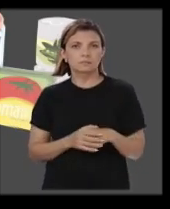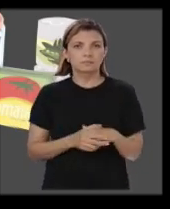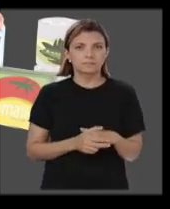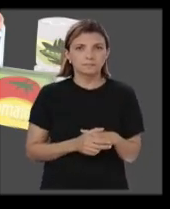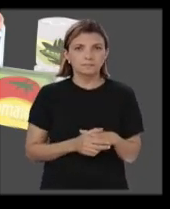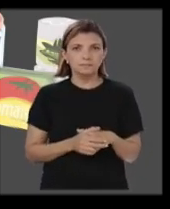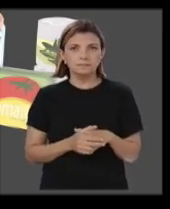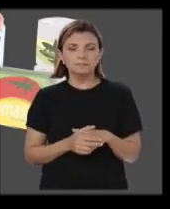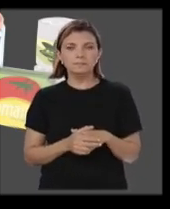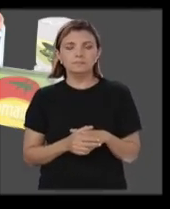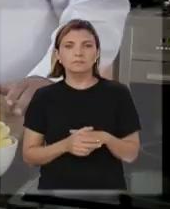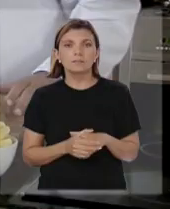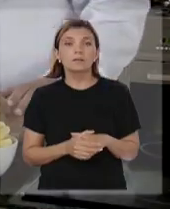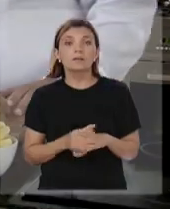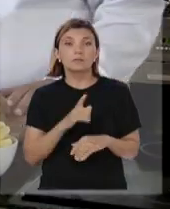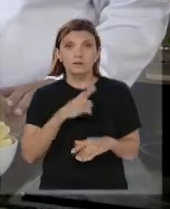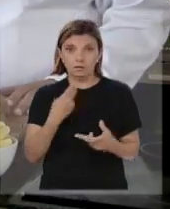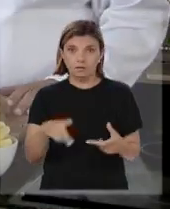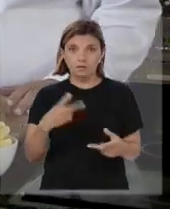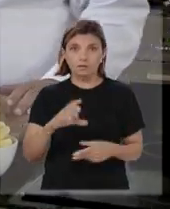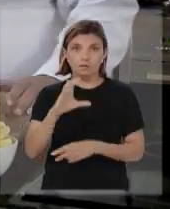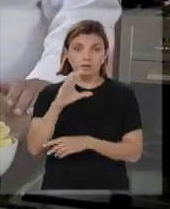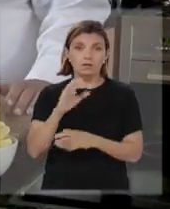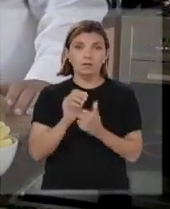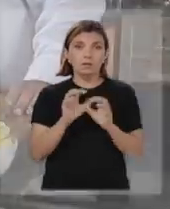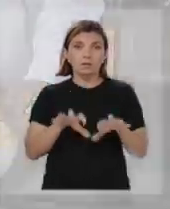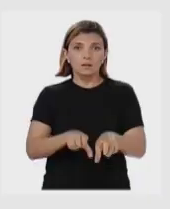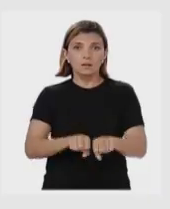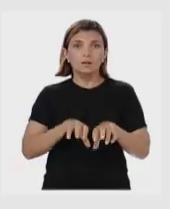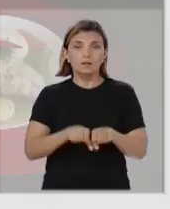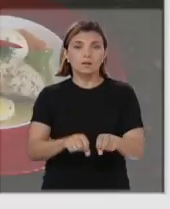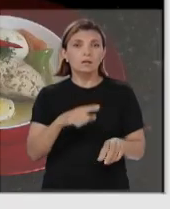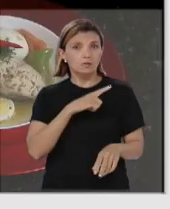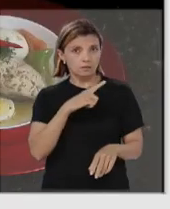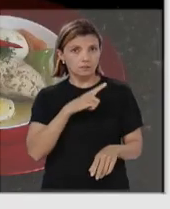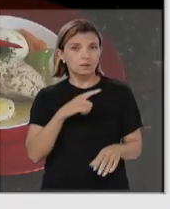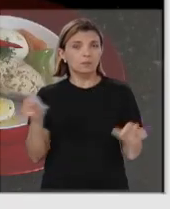umidade. Essa refeição é rica em carboidratos.